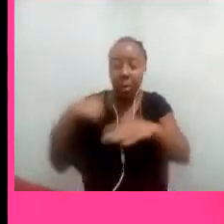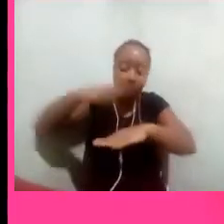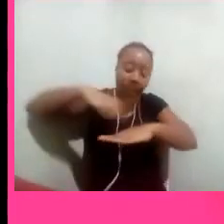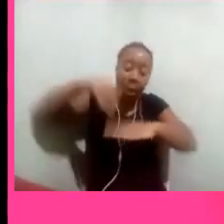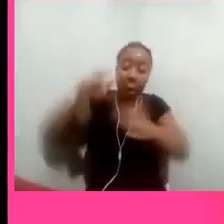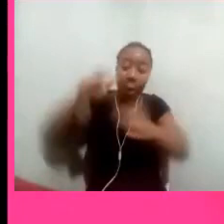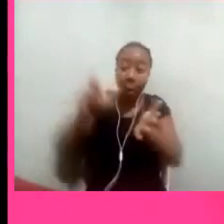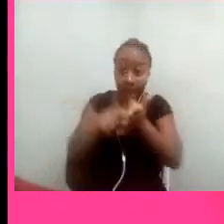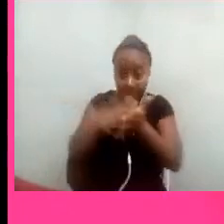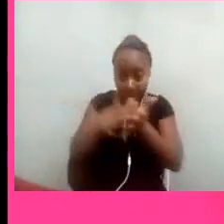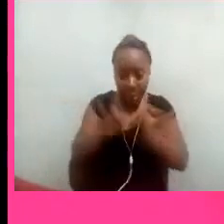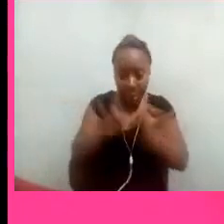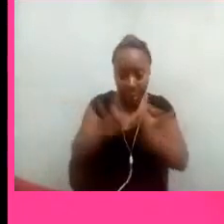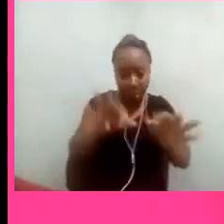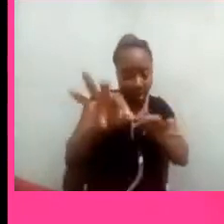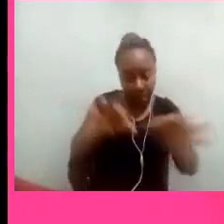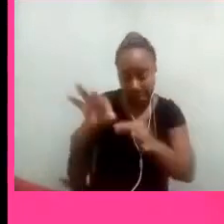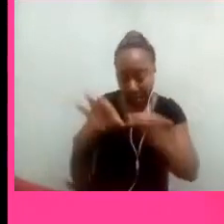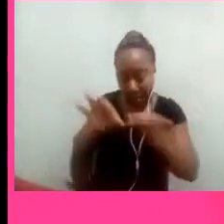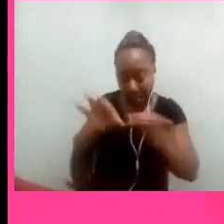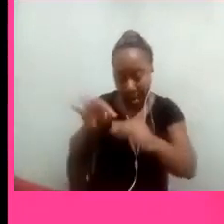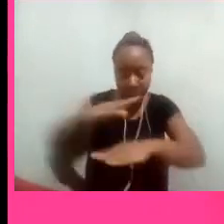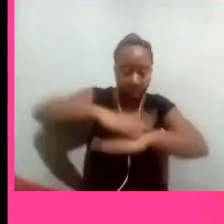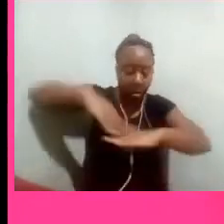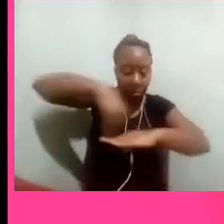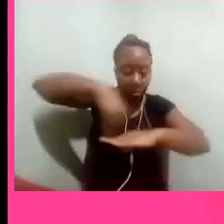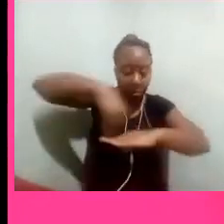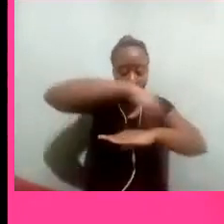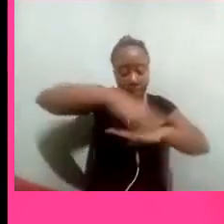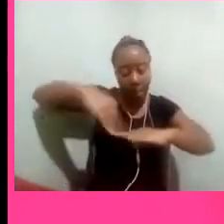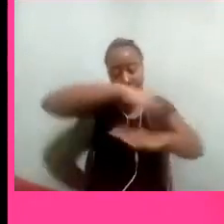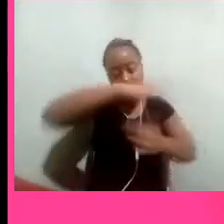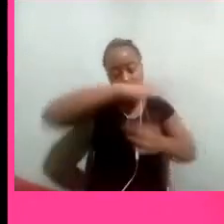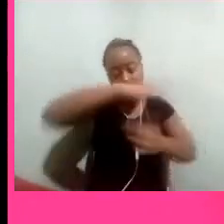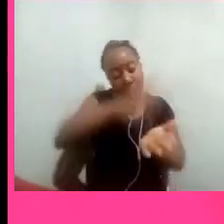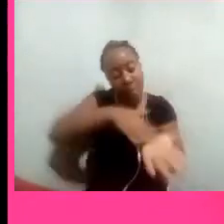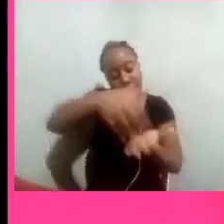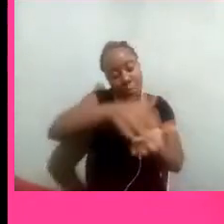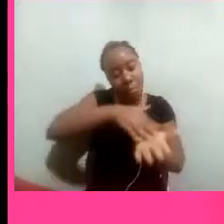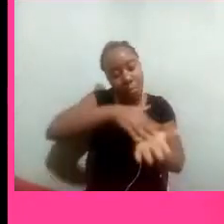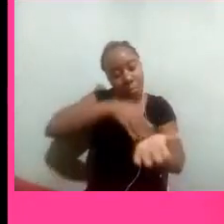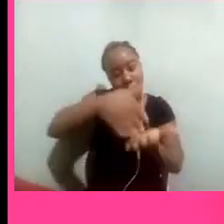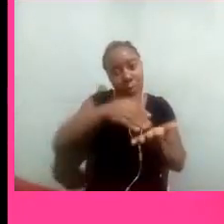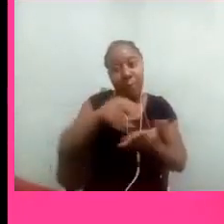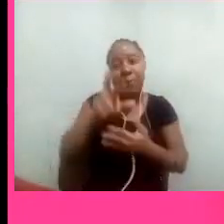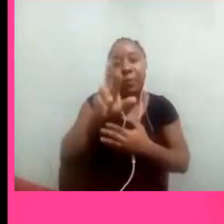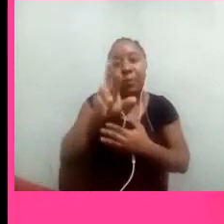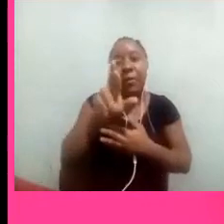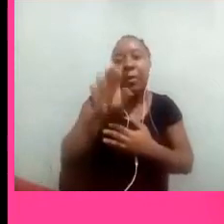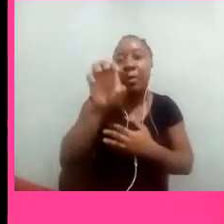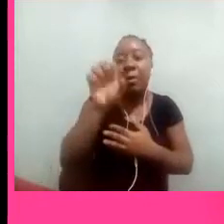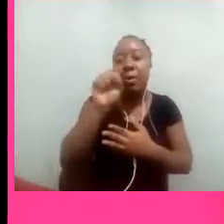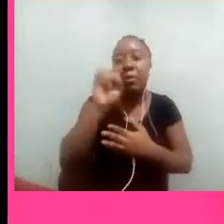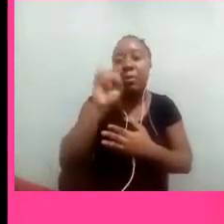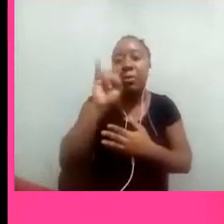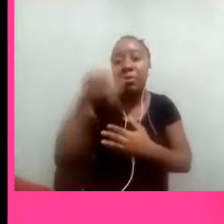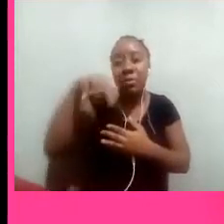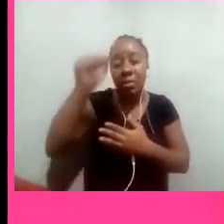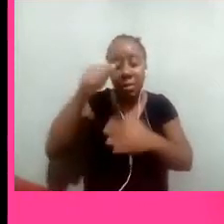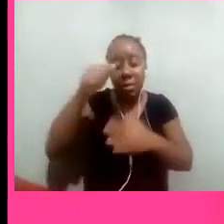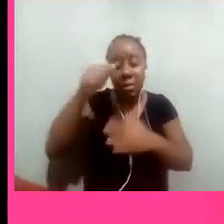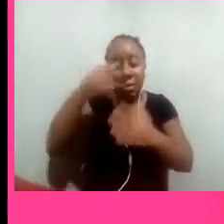fora, cubro toda a peça de papel, e aí a resina vai penetrar no papel e vai